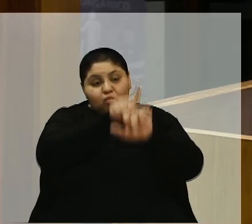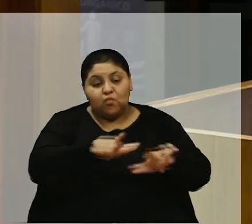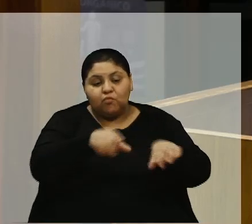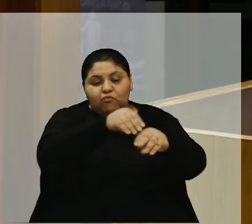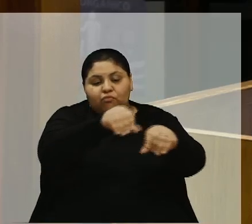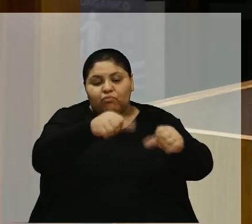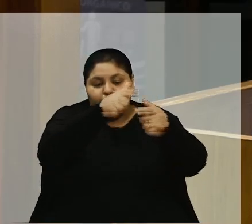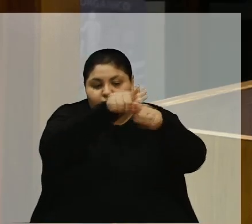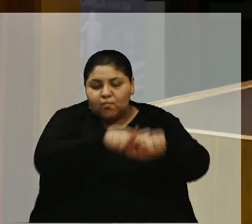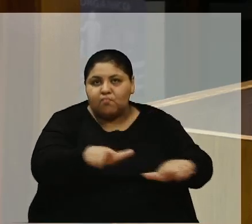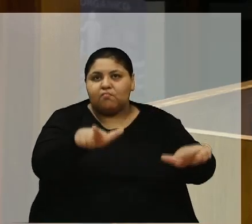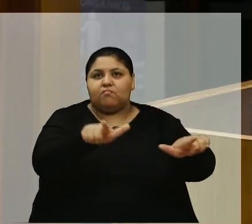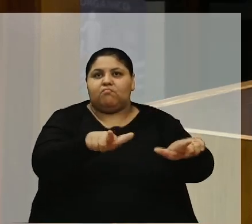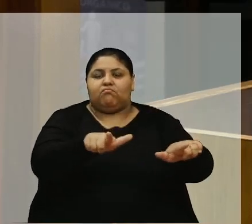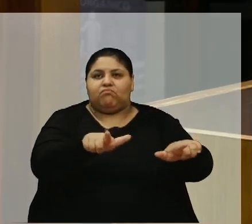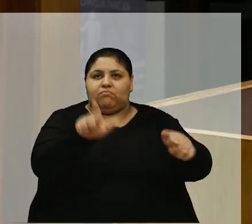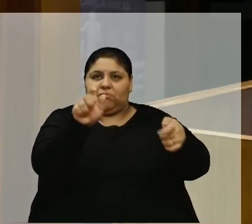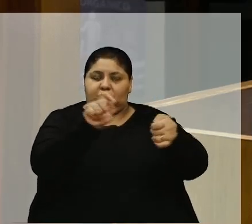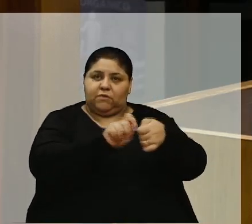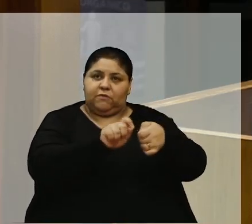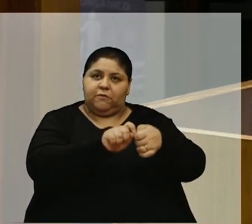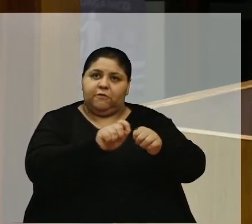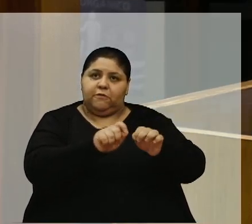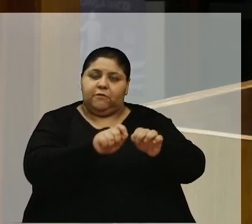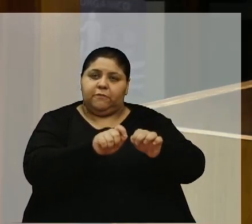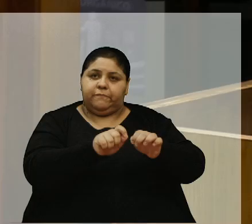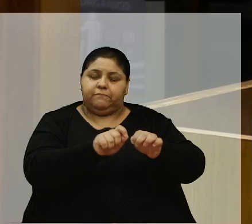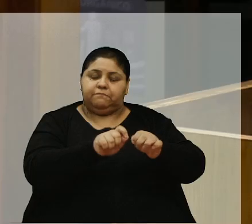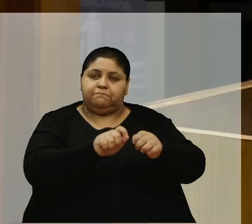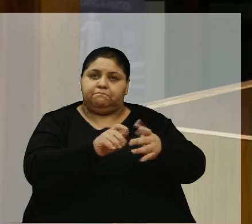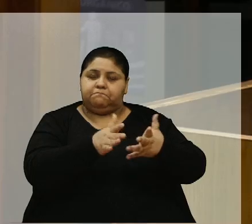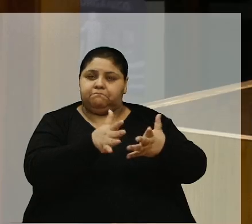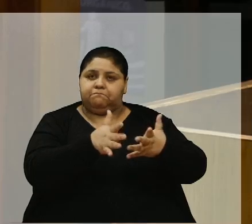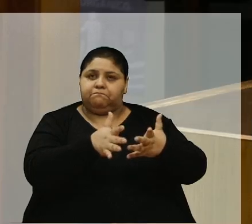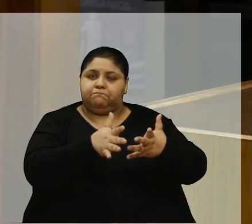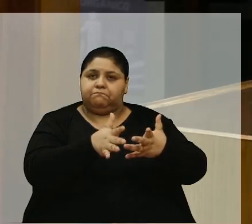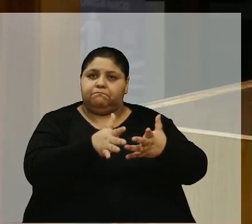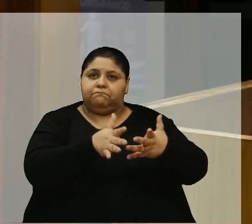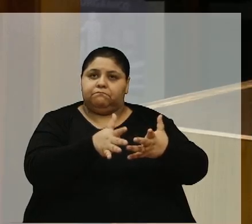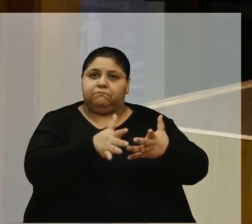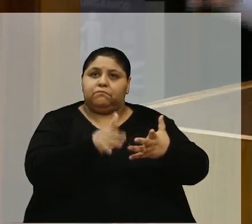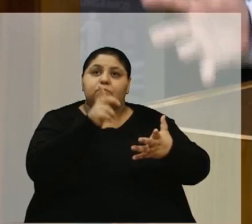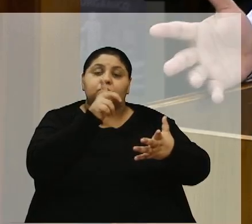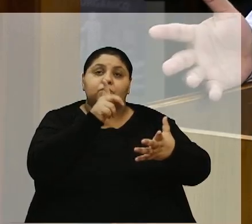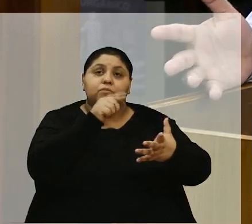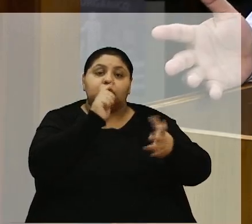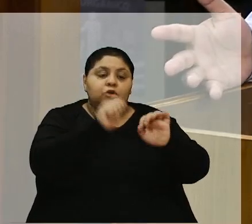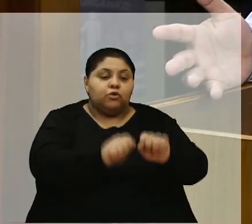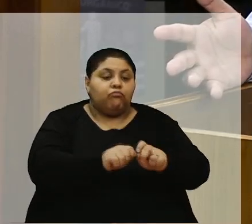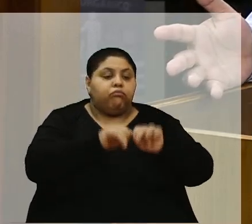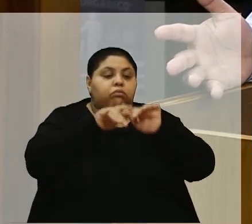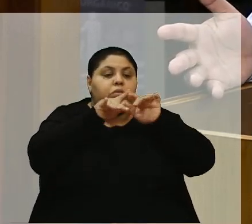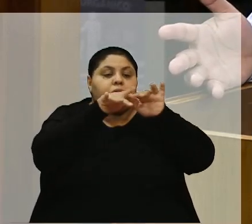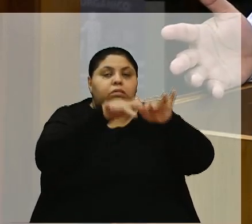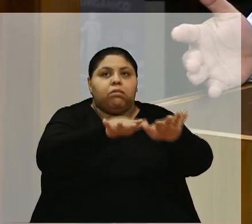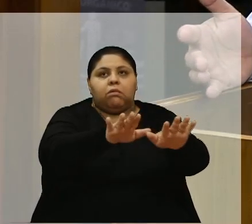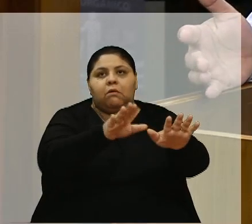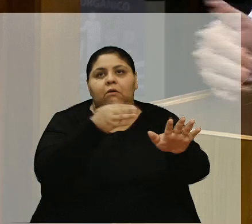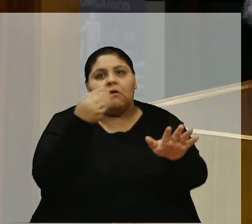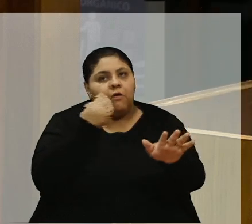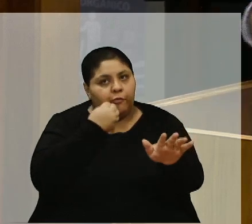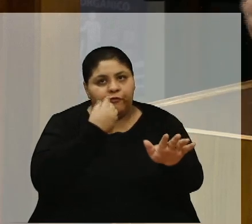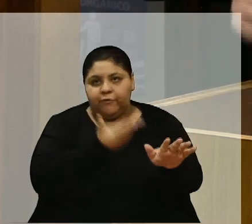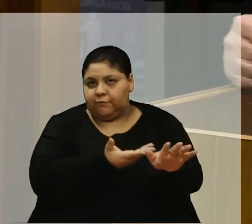rio faz, né, o volume, a água transbordar,